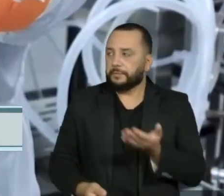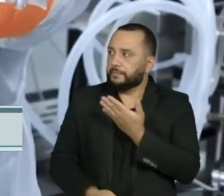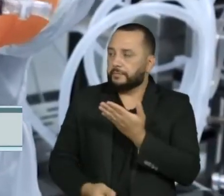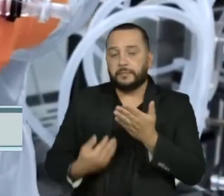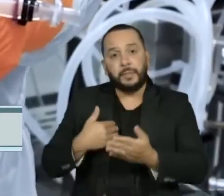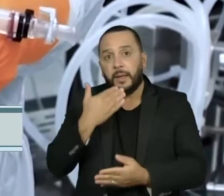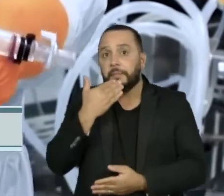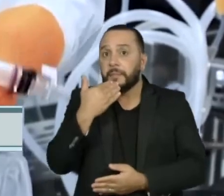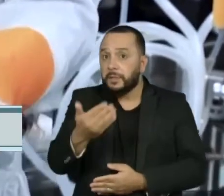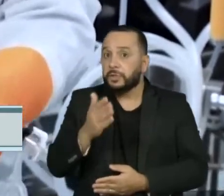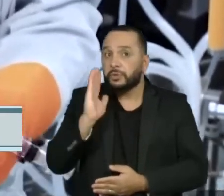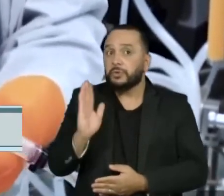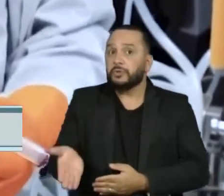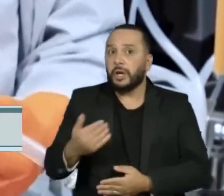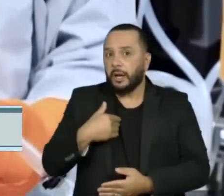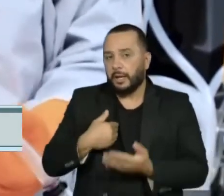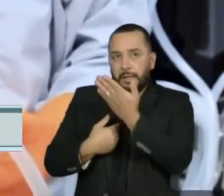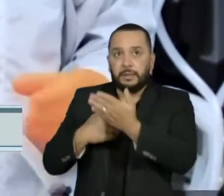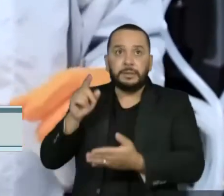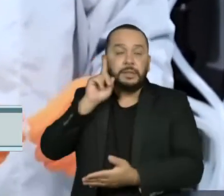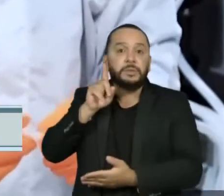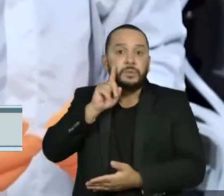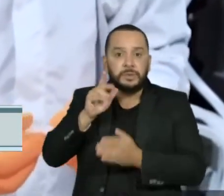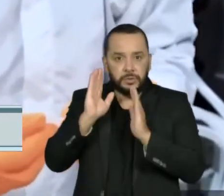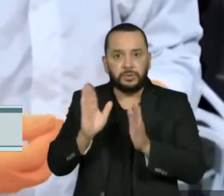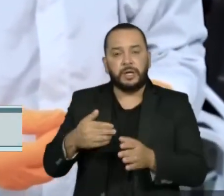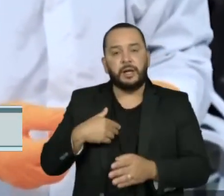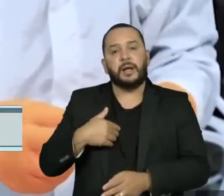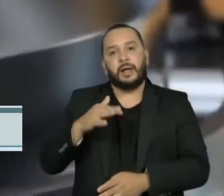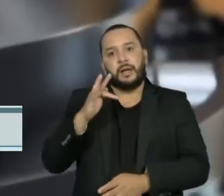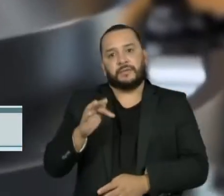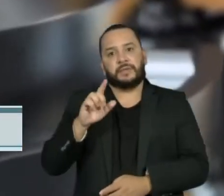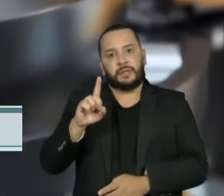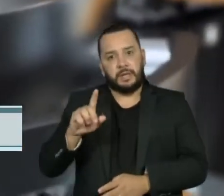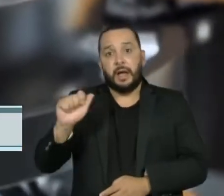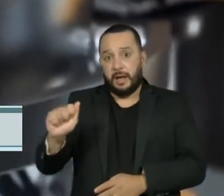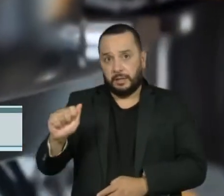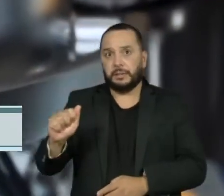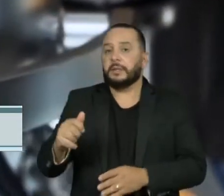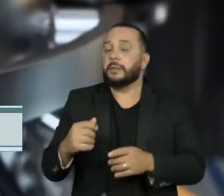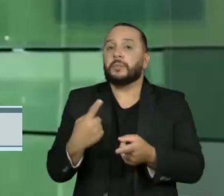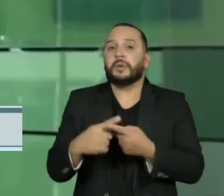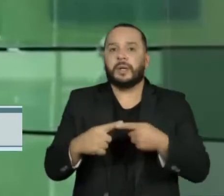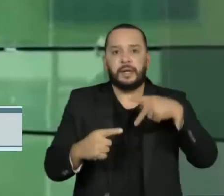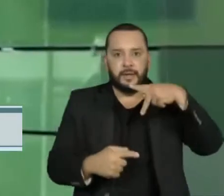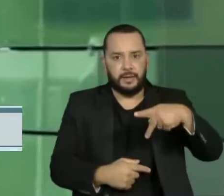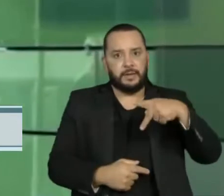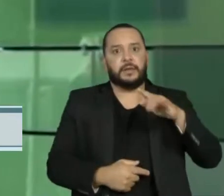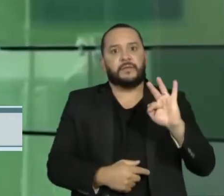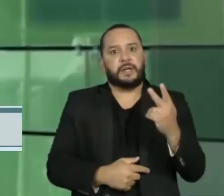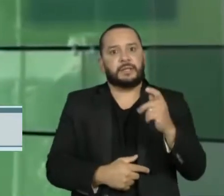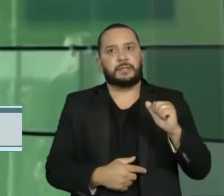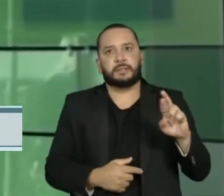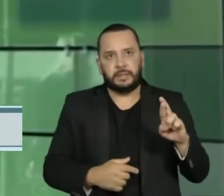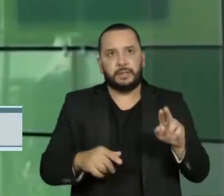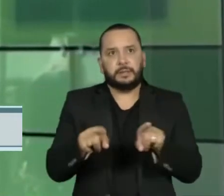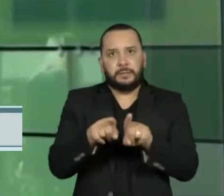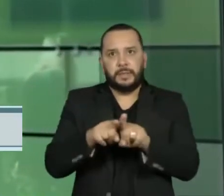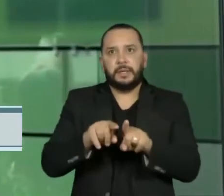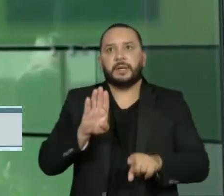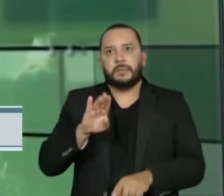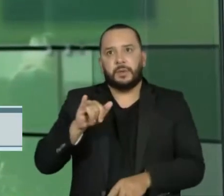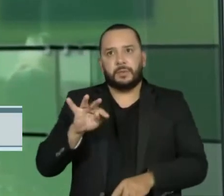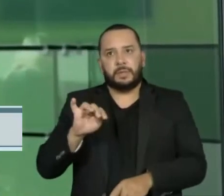órgão regulador norte-americano, a FDA, chega poucos dias após a Pfizer e a parceira alemã BioNTech relatarem